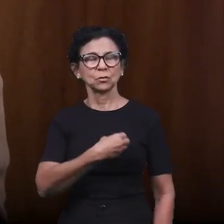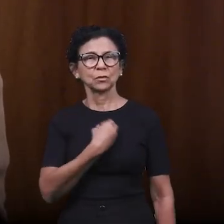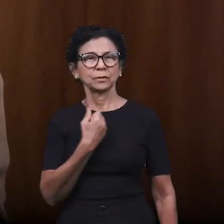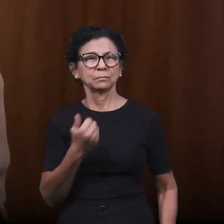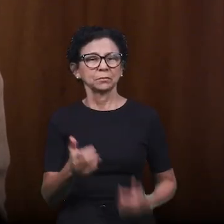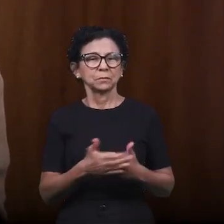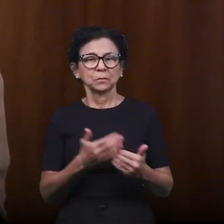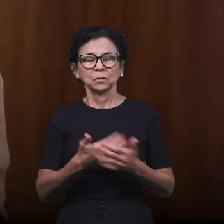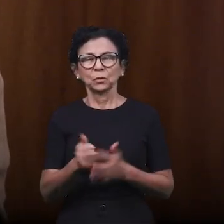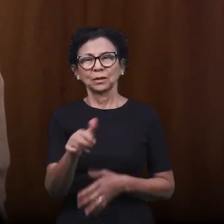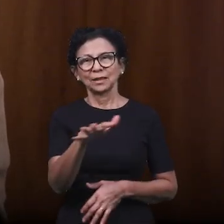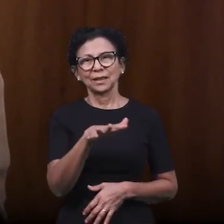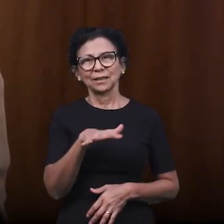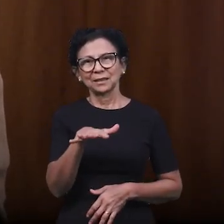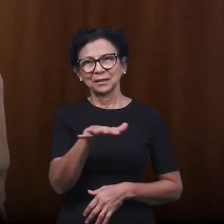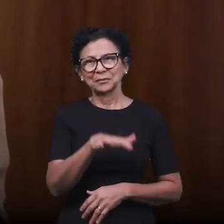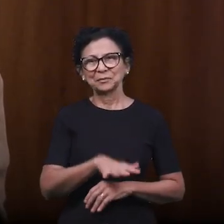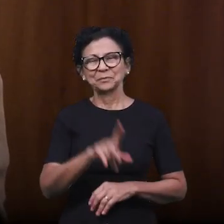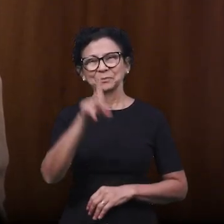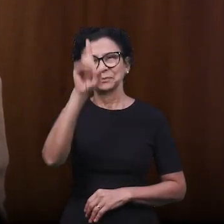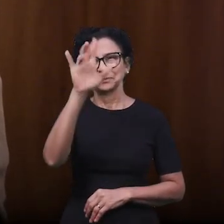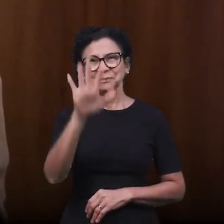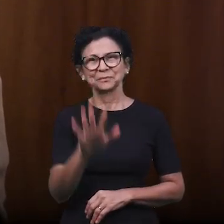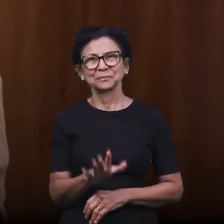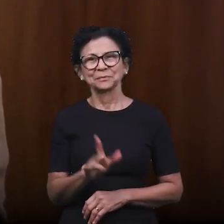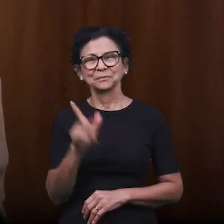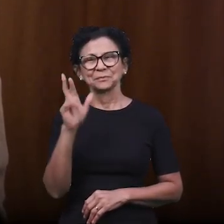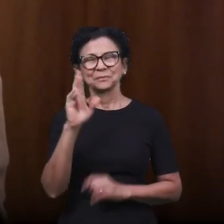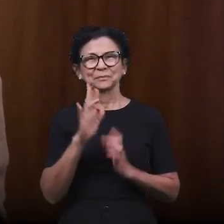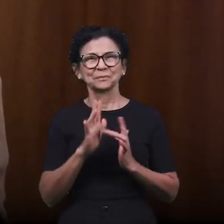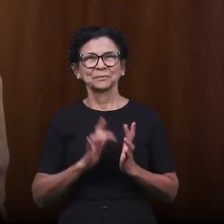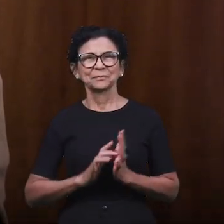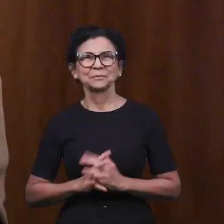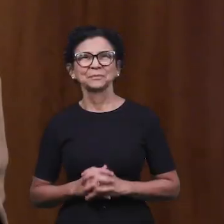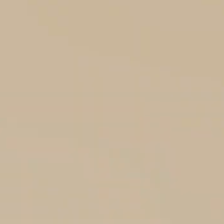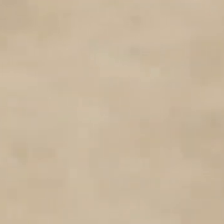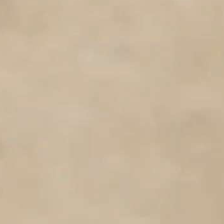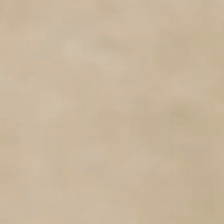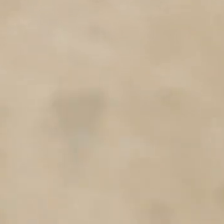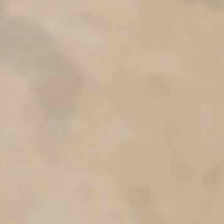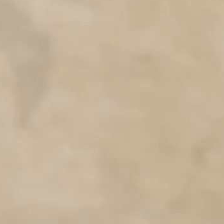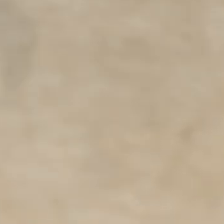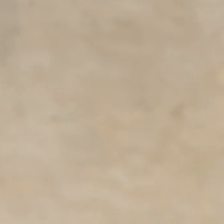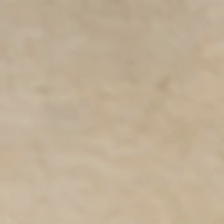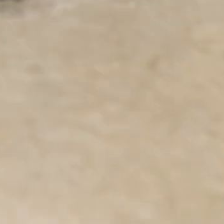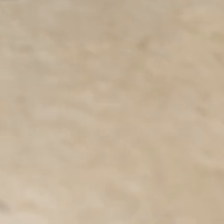em qualquer área da sua vida, nos seus negócios. Deus nos abençoe e até lá!